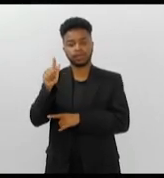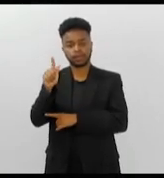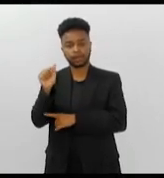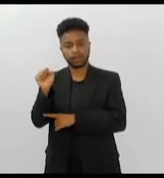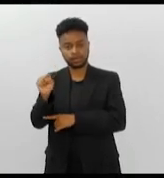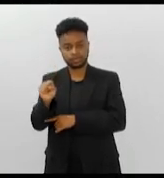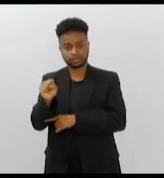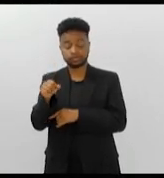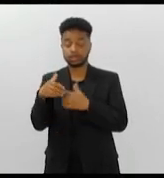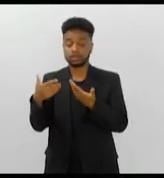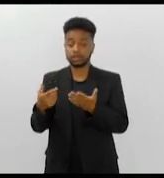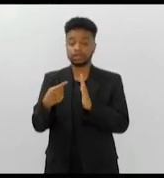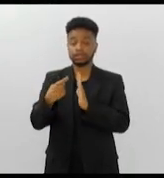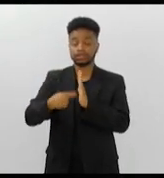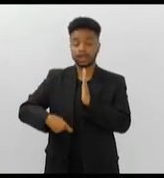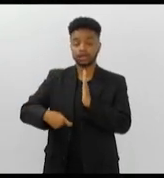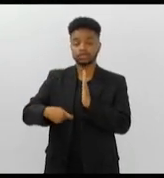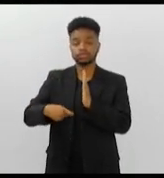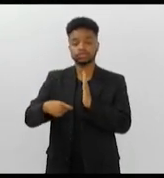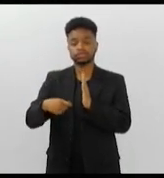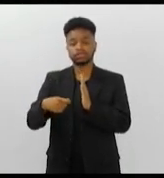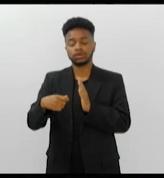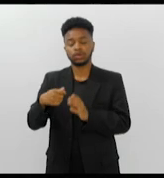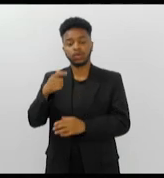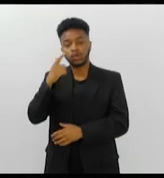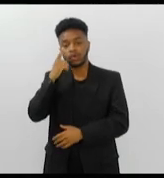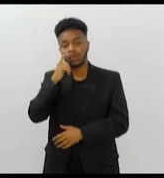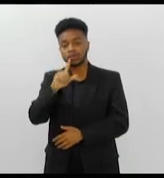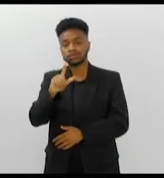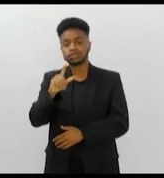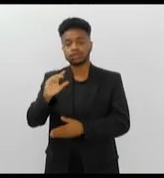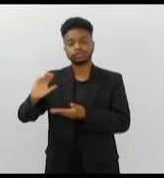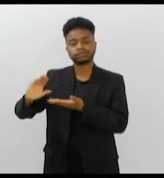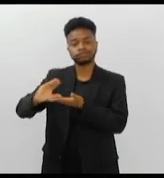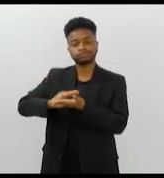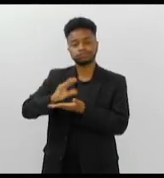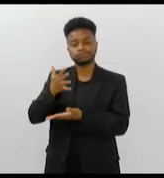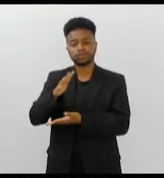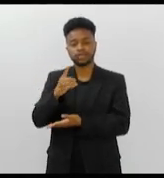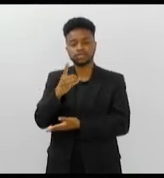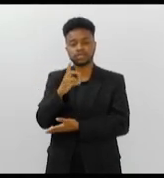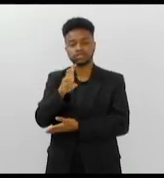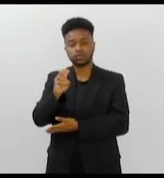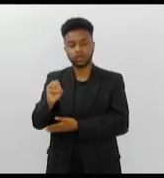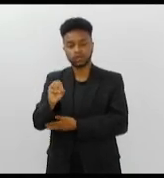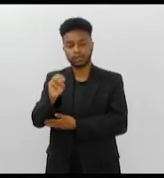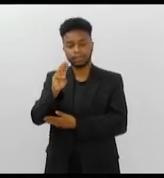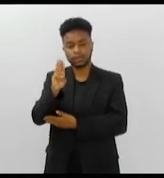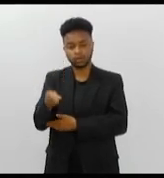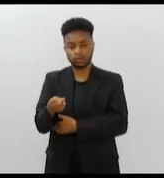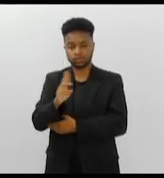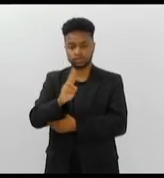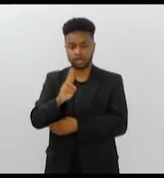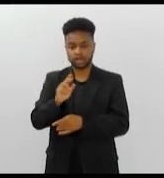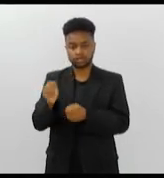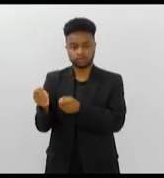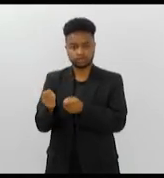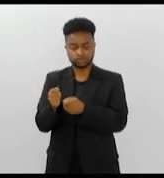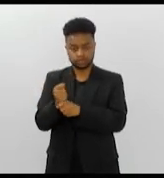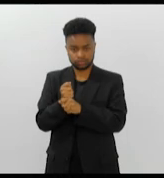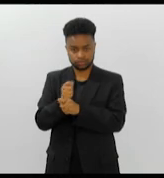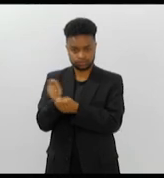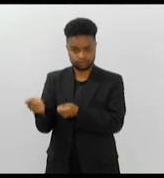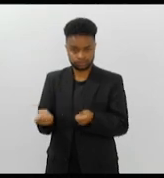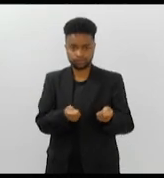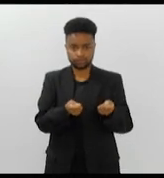taxa seria capaz de render uns 1 150 milhões deais por ano